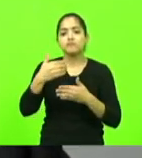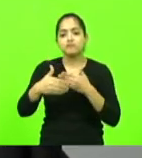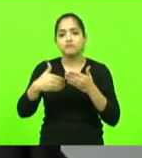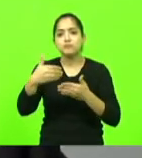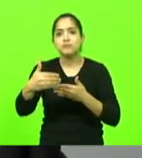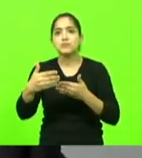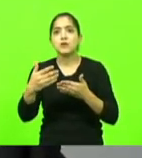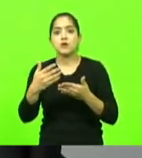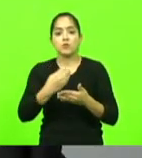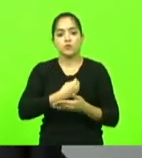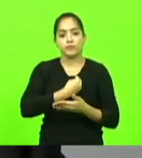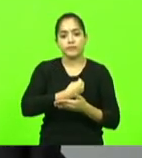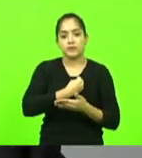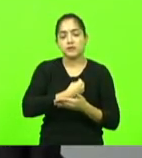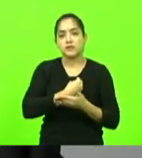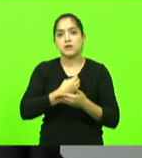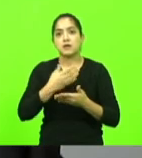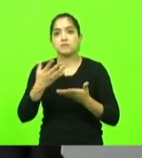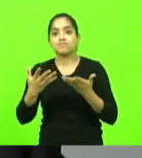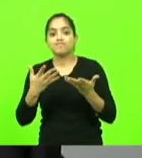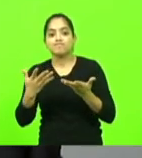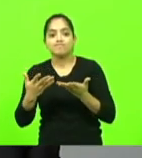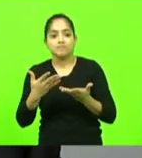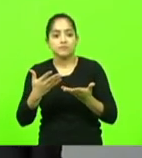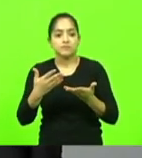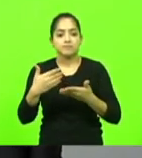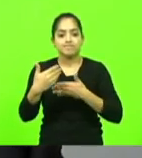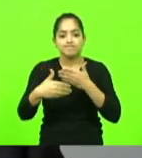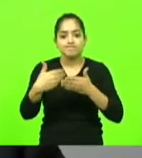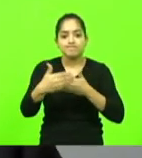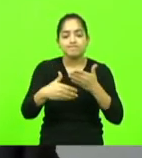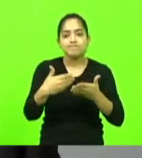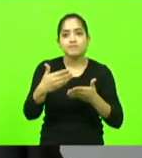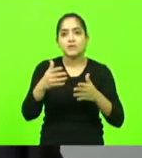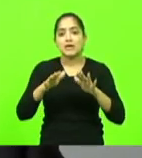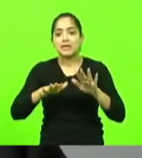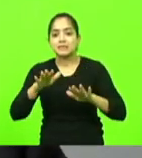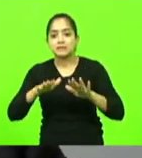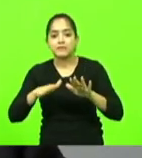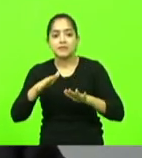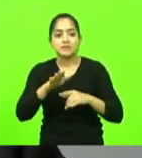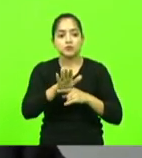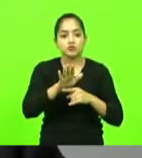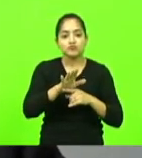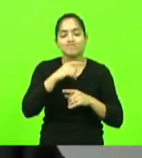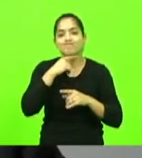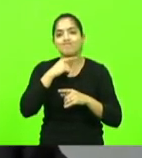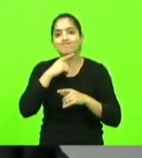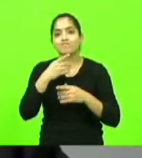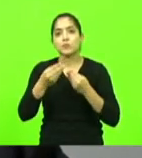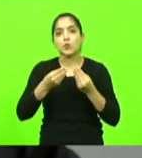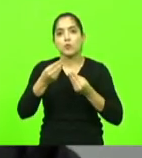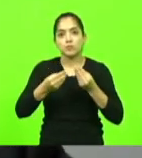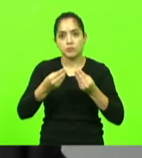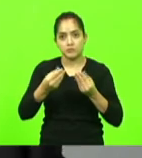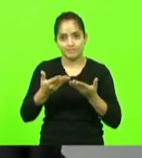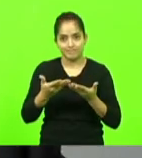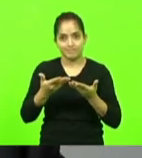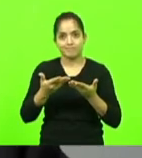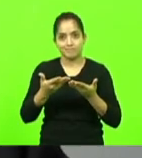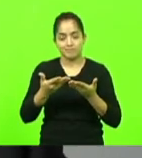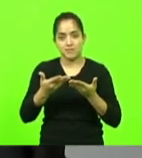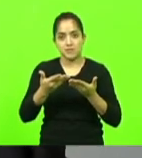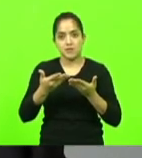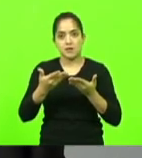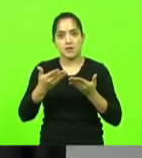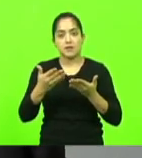E muitas vezes o professor absorve aquela jornada e fica impotente, porque ele não consegue ajudar. Ele vai ajudar através do quê? Do despertar